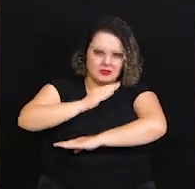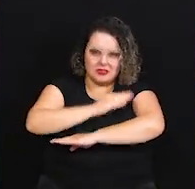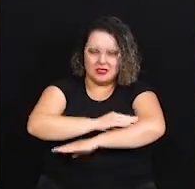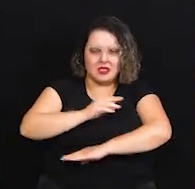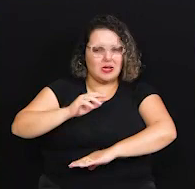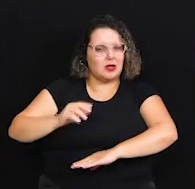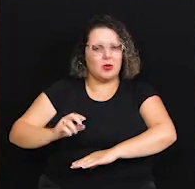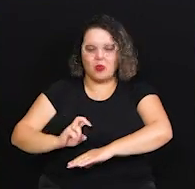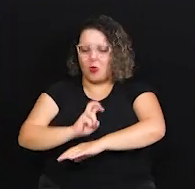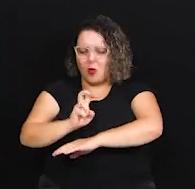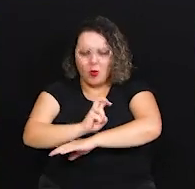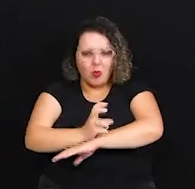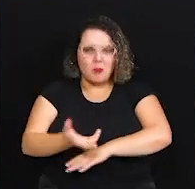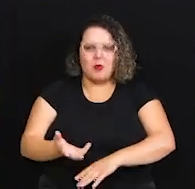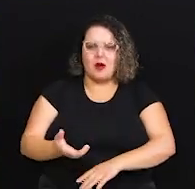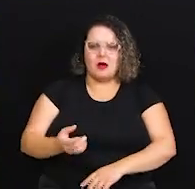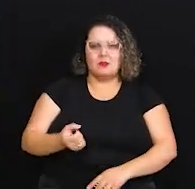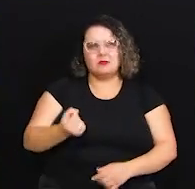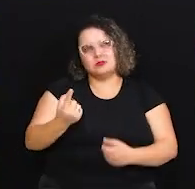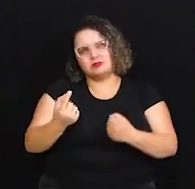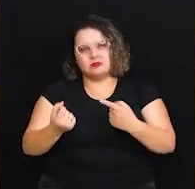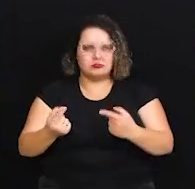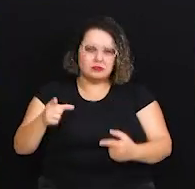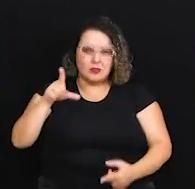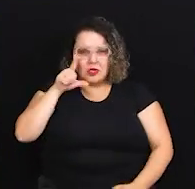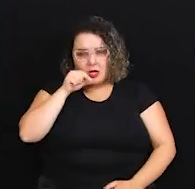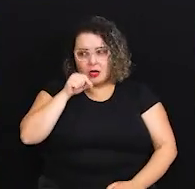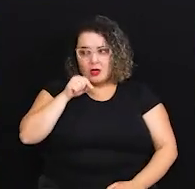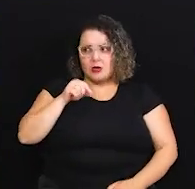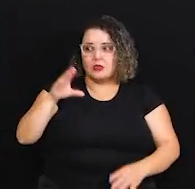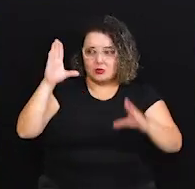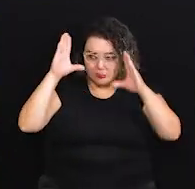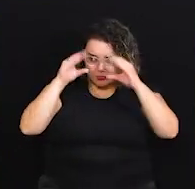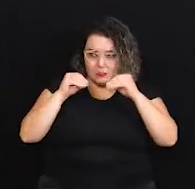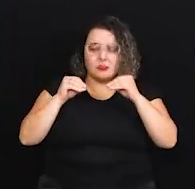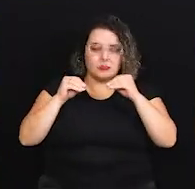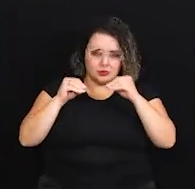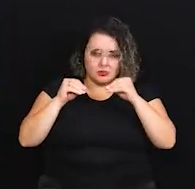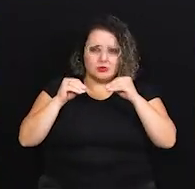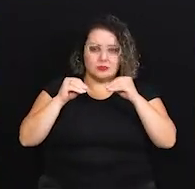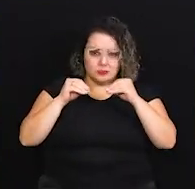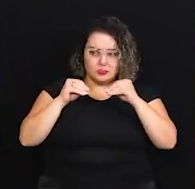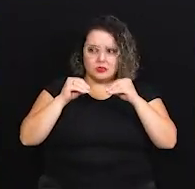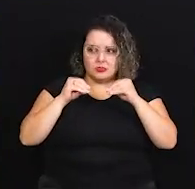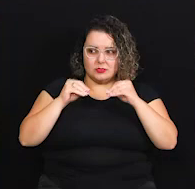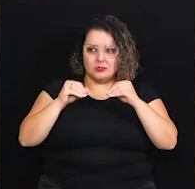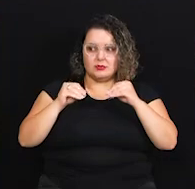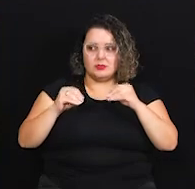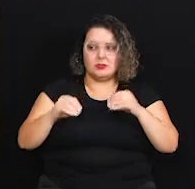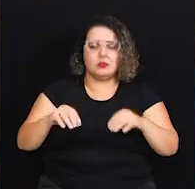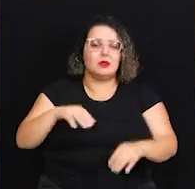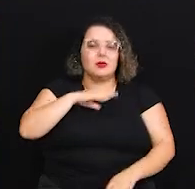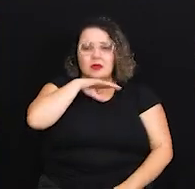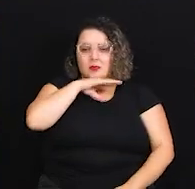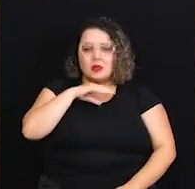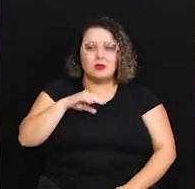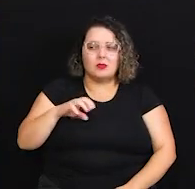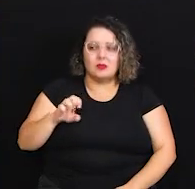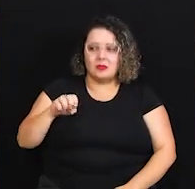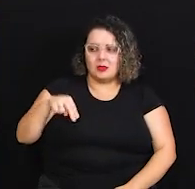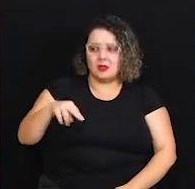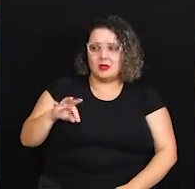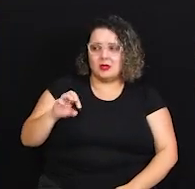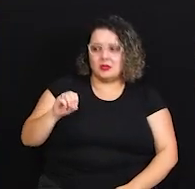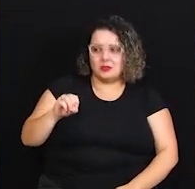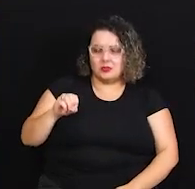lagartos, cobras. Algumas aves, se for um horário de noite, que elas estão dormindo, a gente acha muito animal com intoxicação. A gente chega a achar alguns